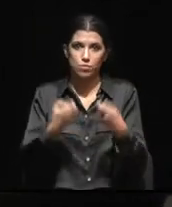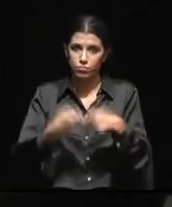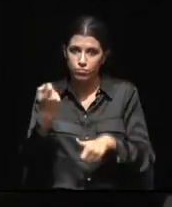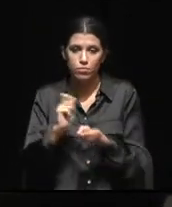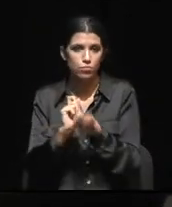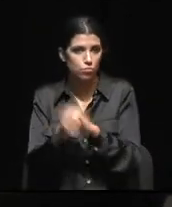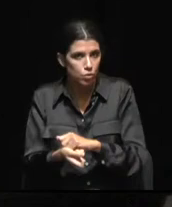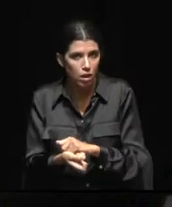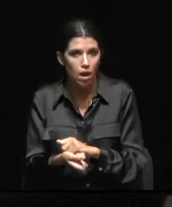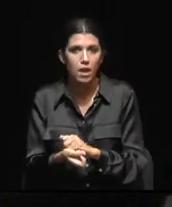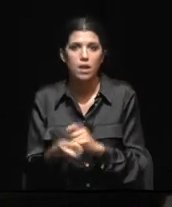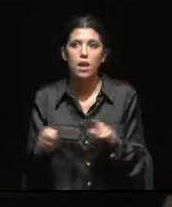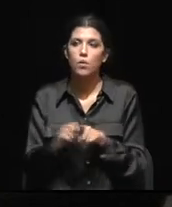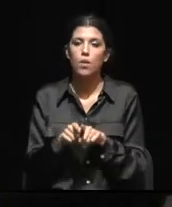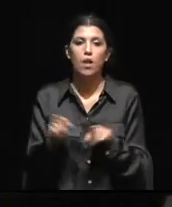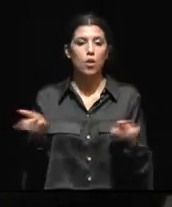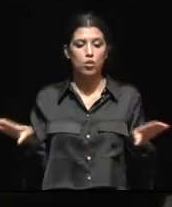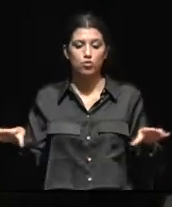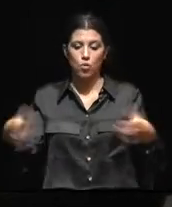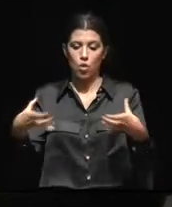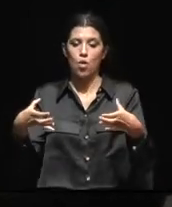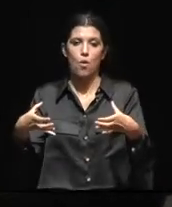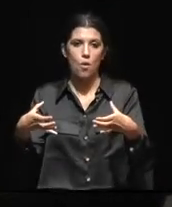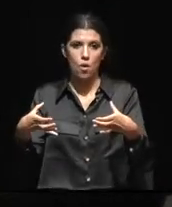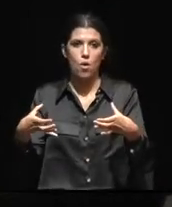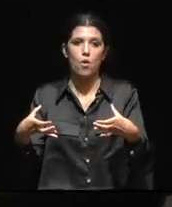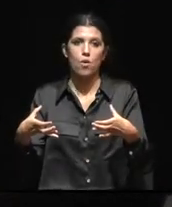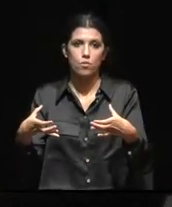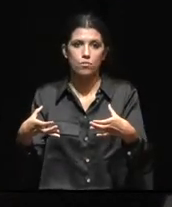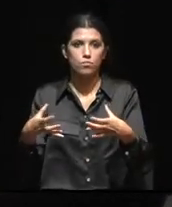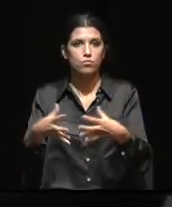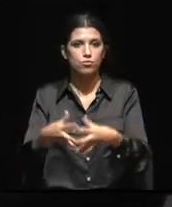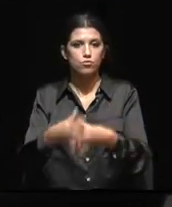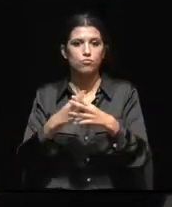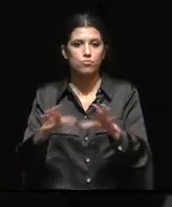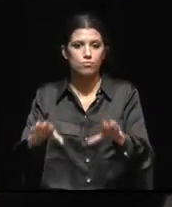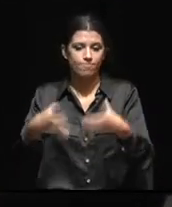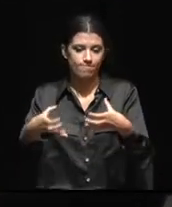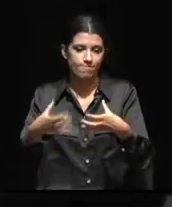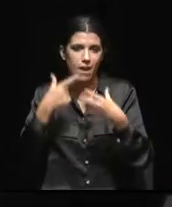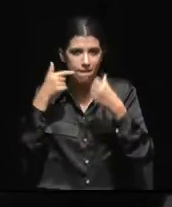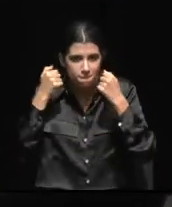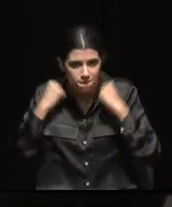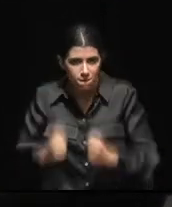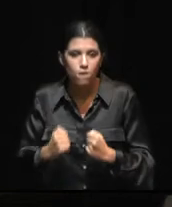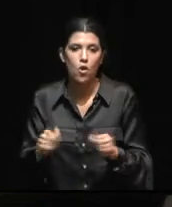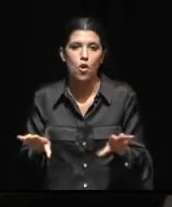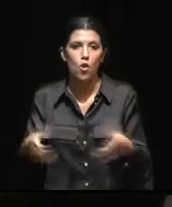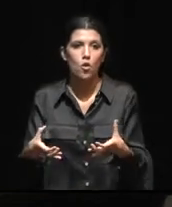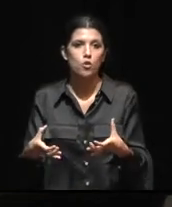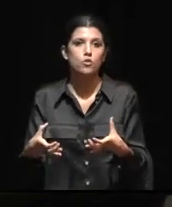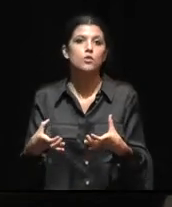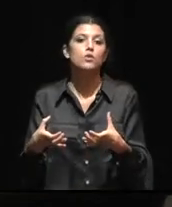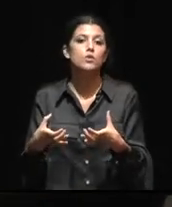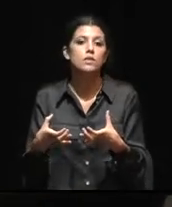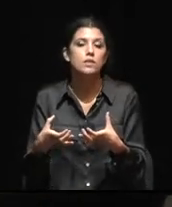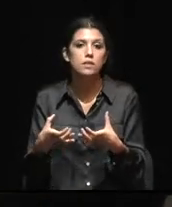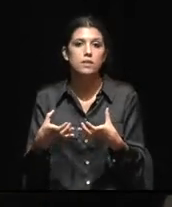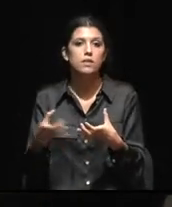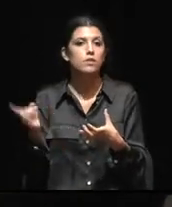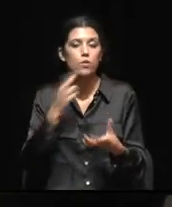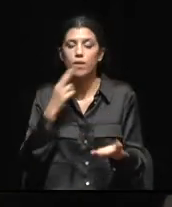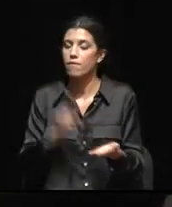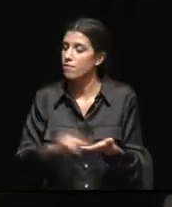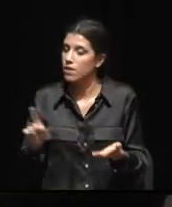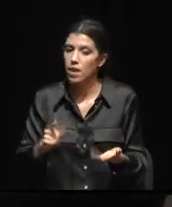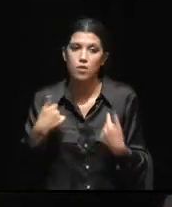é recusar a ideia de que nós formamos um bloco um sólido granítico de de substância uniforme isso não